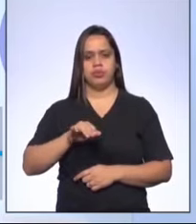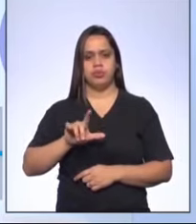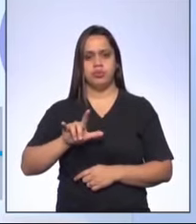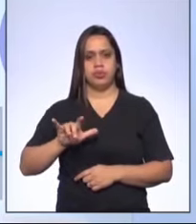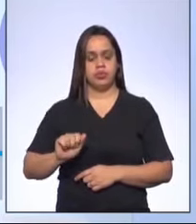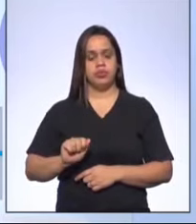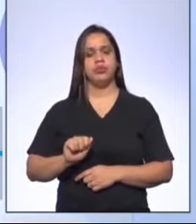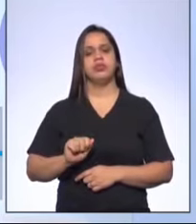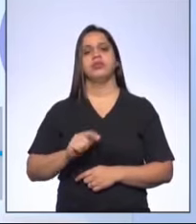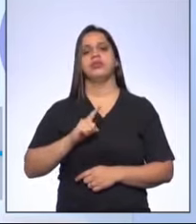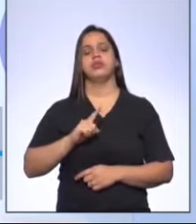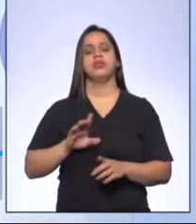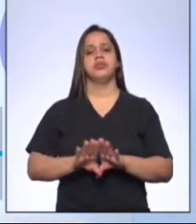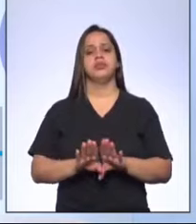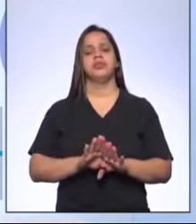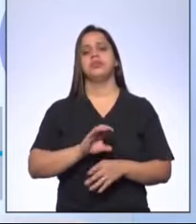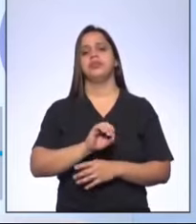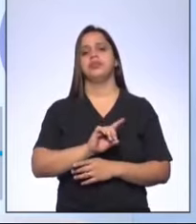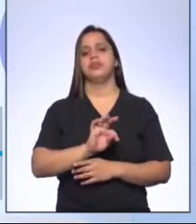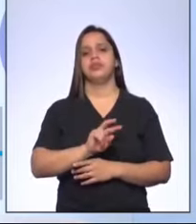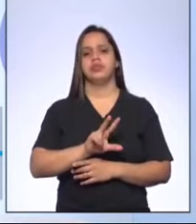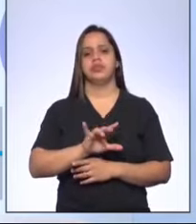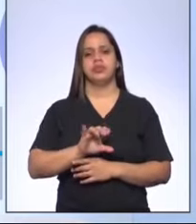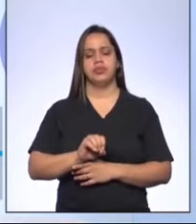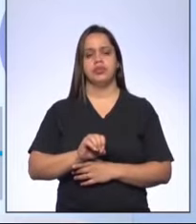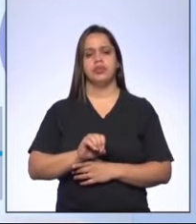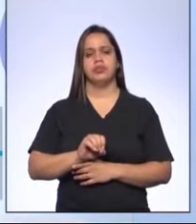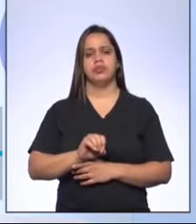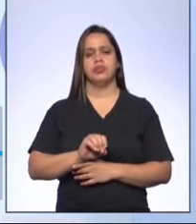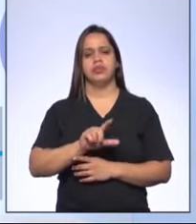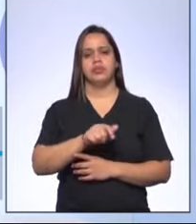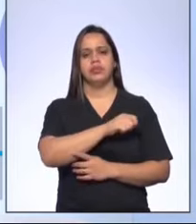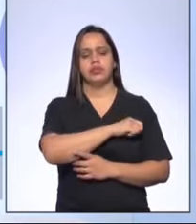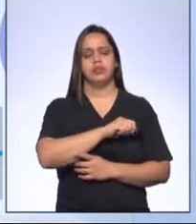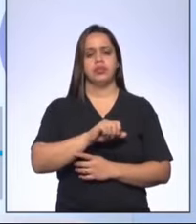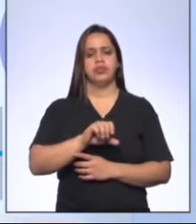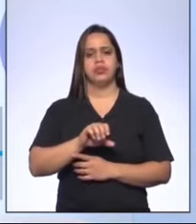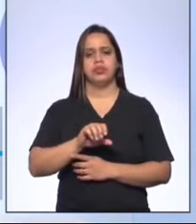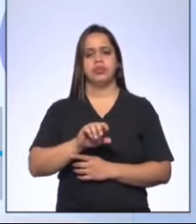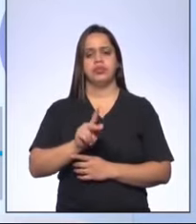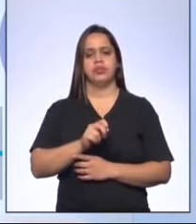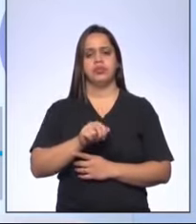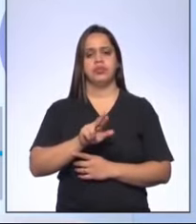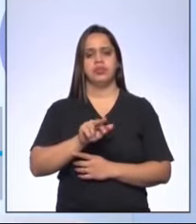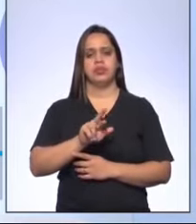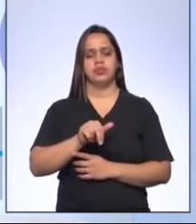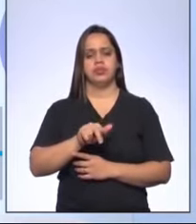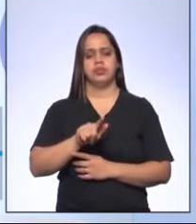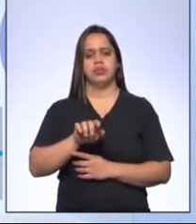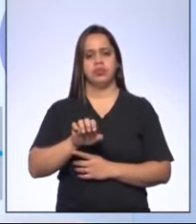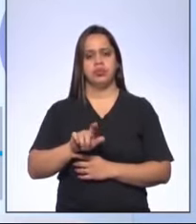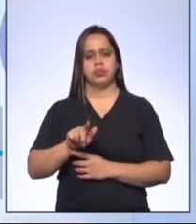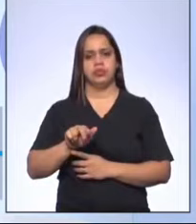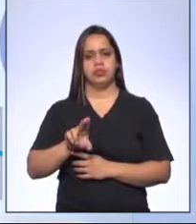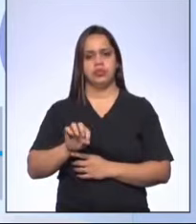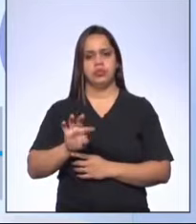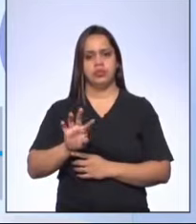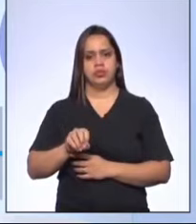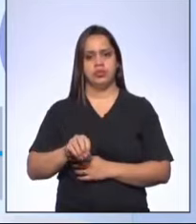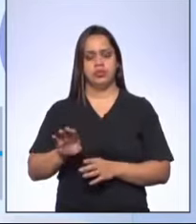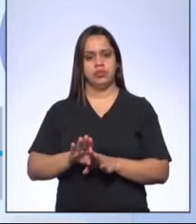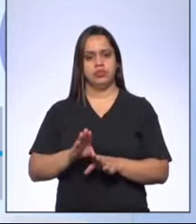temos aqui Otávio, Henri, Gustavo, pessoal tudo participando